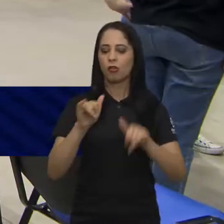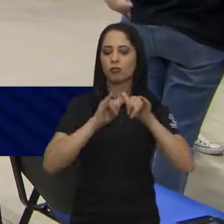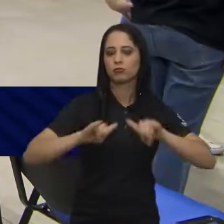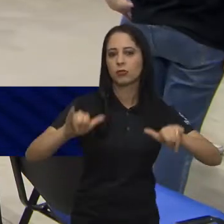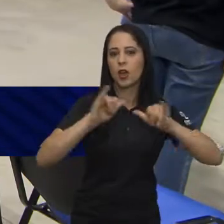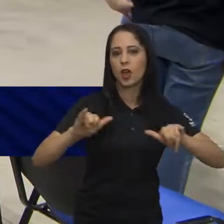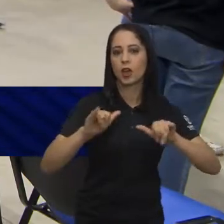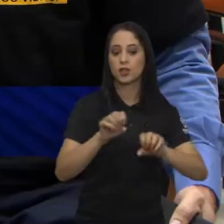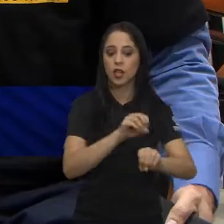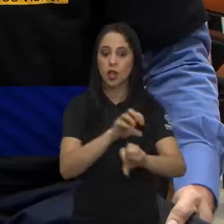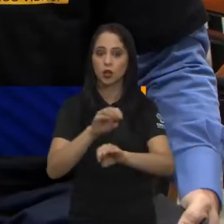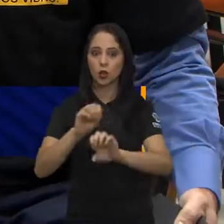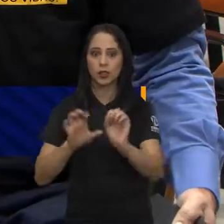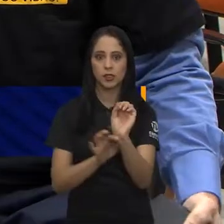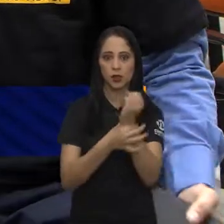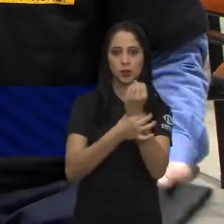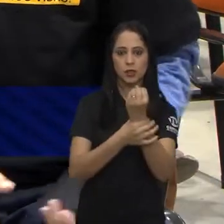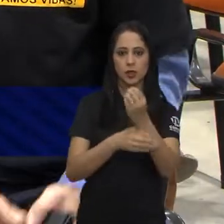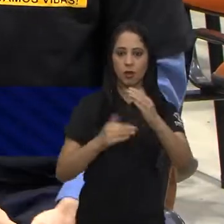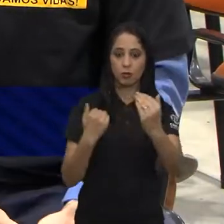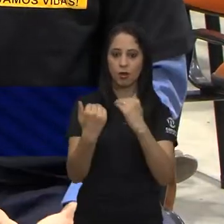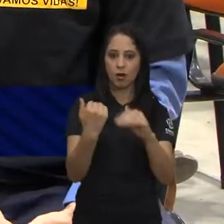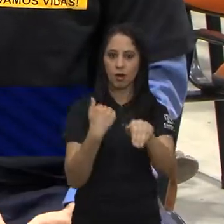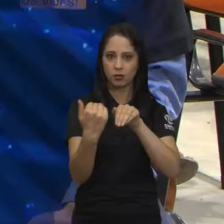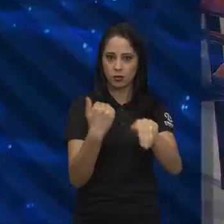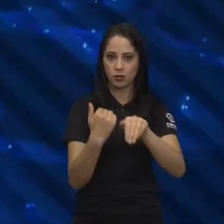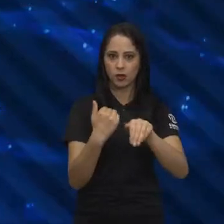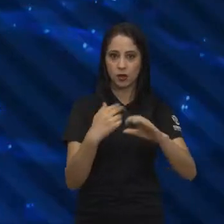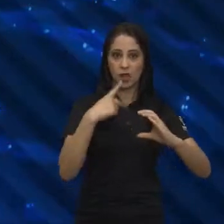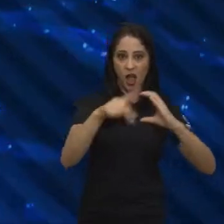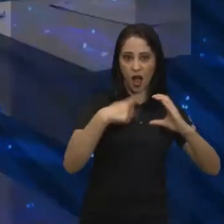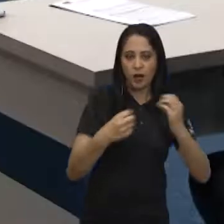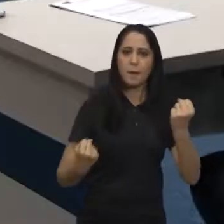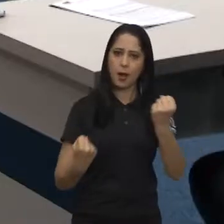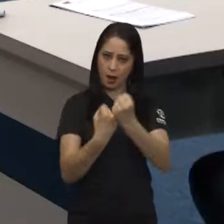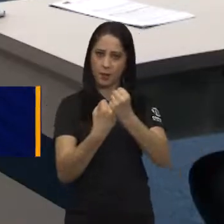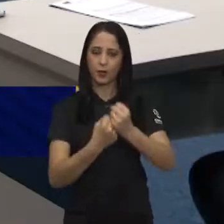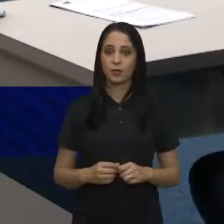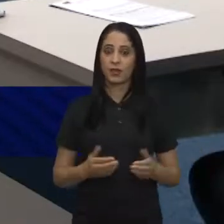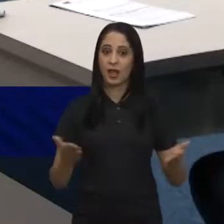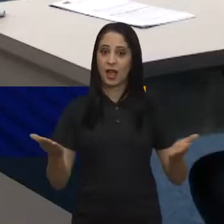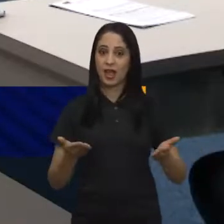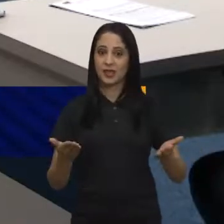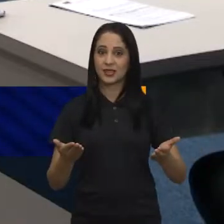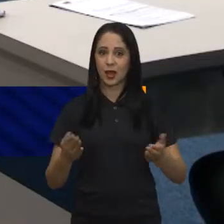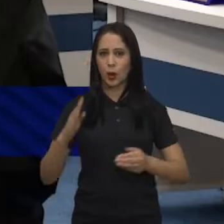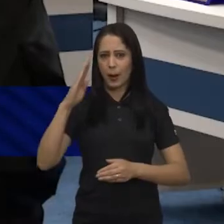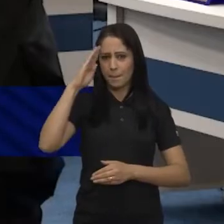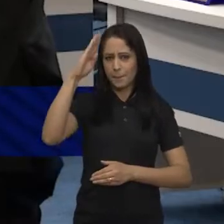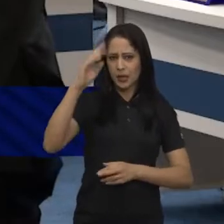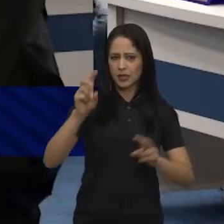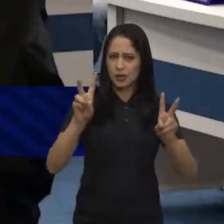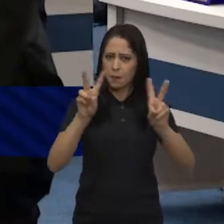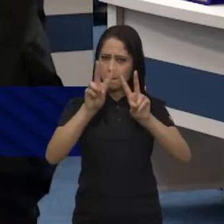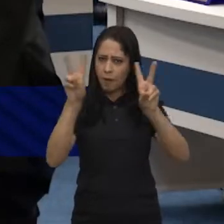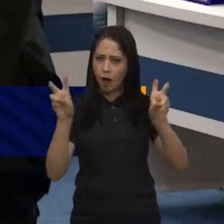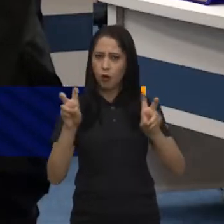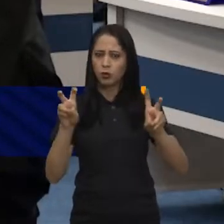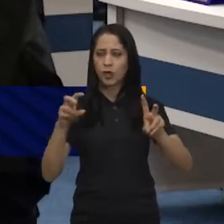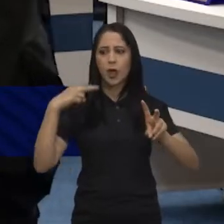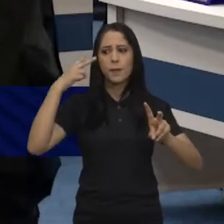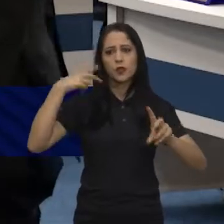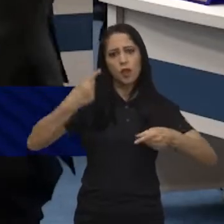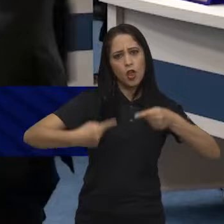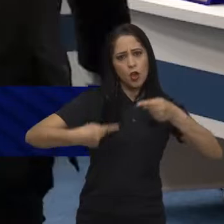educação e segurança no trânsito ação recebe o apoio da câmara confira os principais assuntos discutidos pelos vereadores